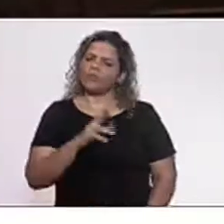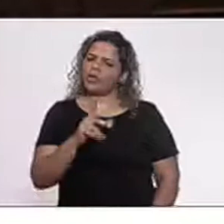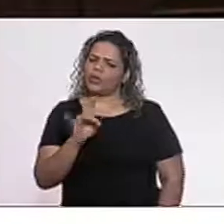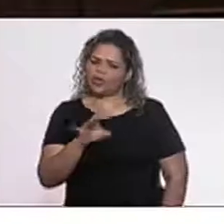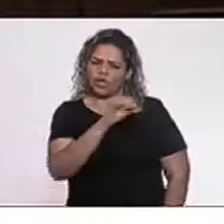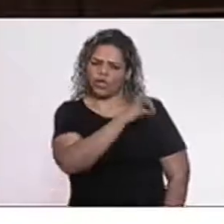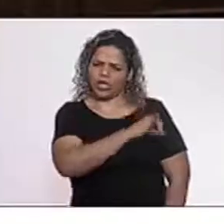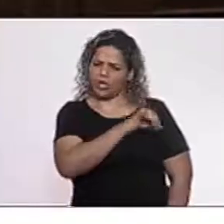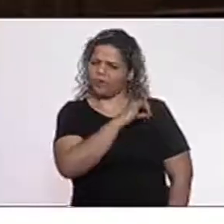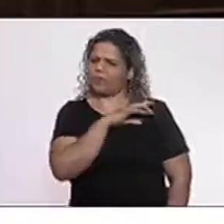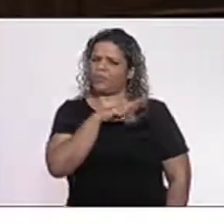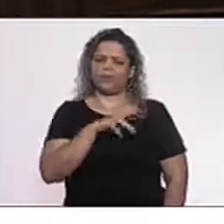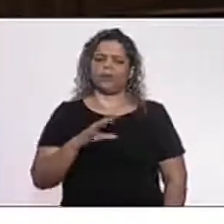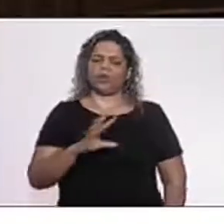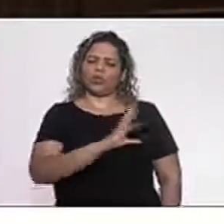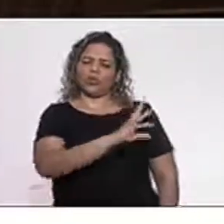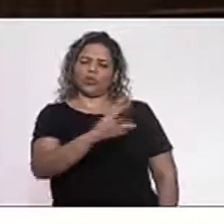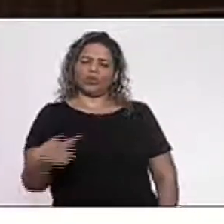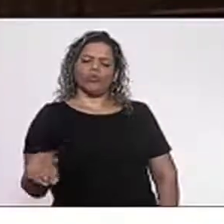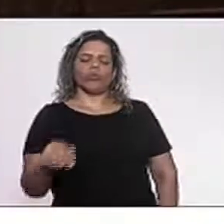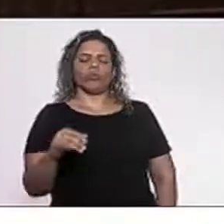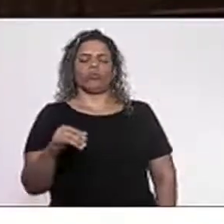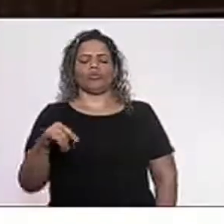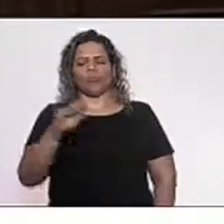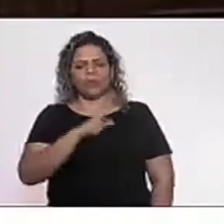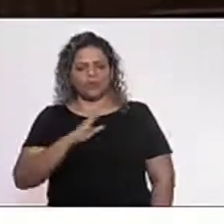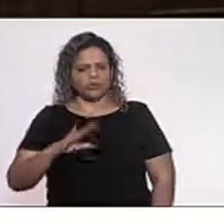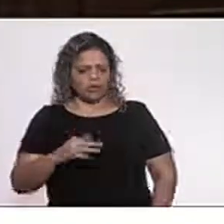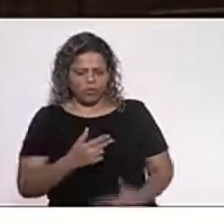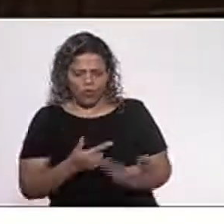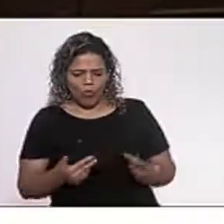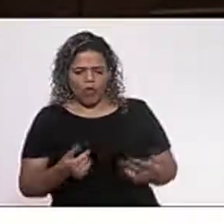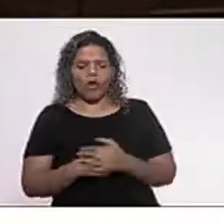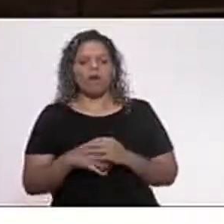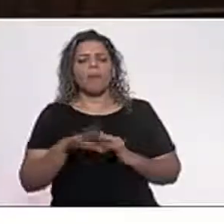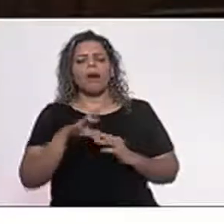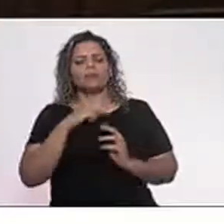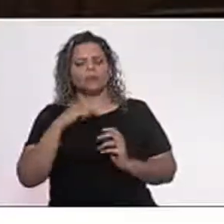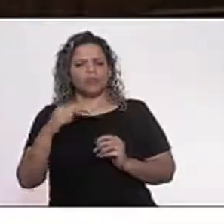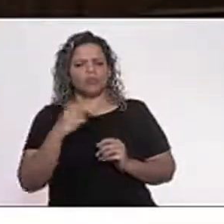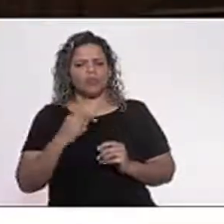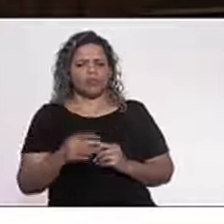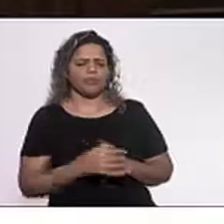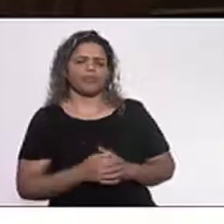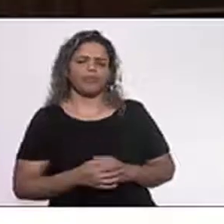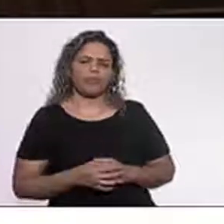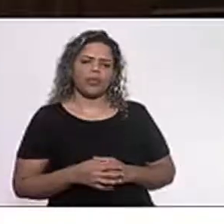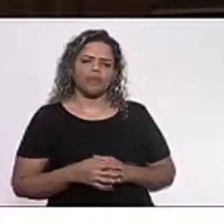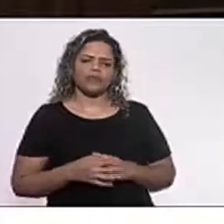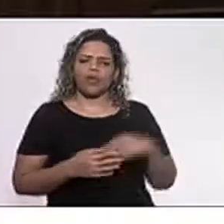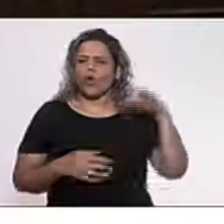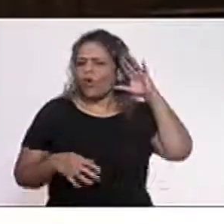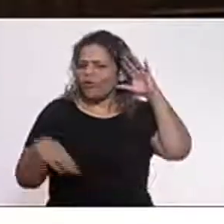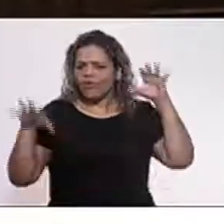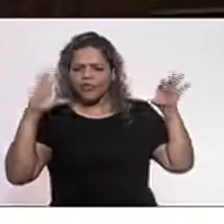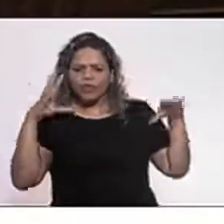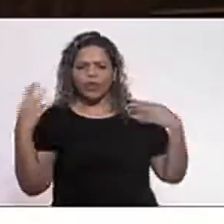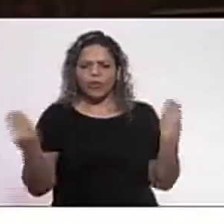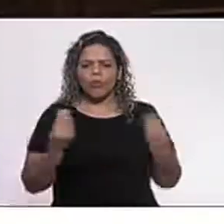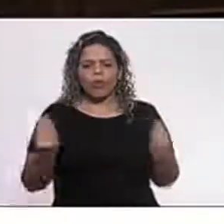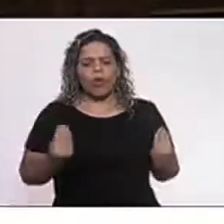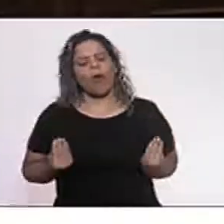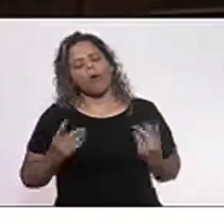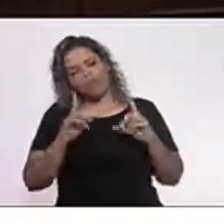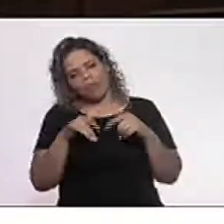no Rio de Janeiro, mas também e sobretudo na região metropolitana do Rio de Janeiro. Mas também não posso ouvir calado, nem posso deixar